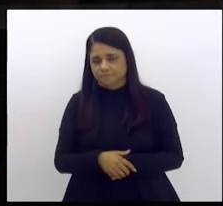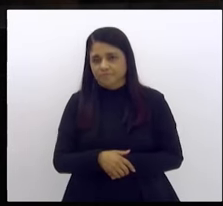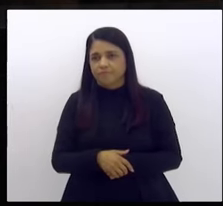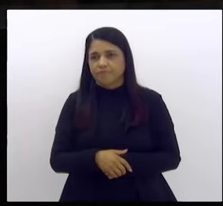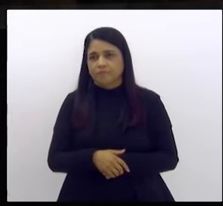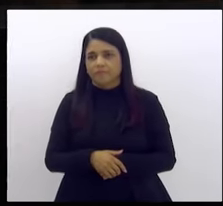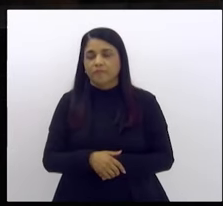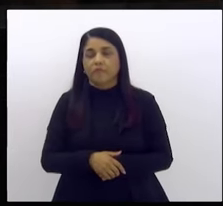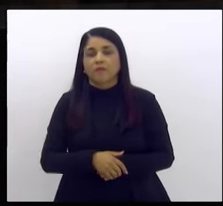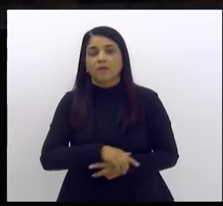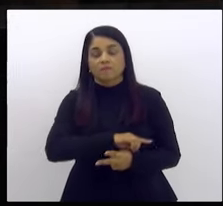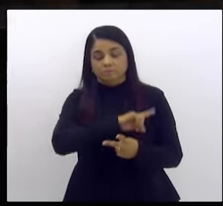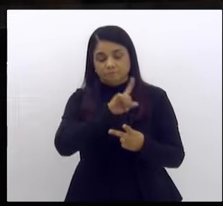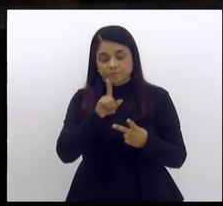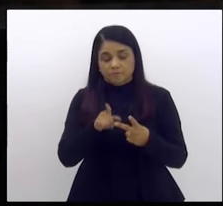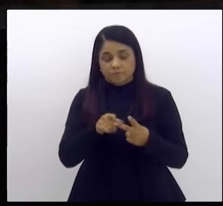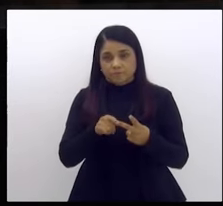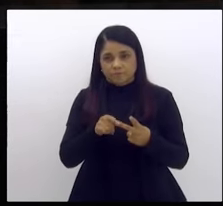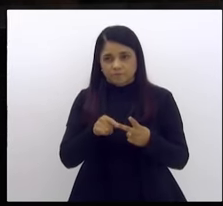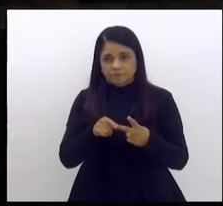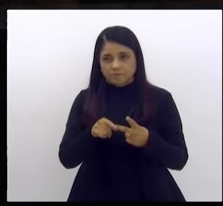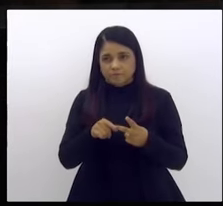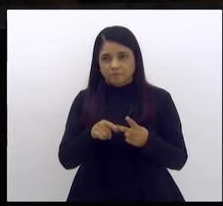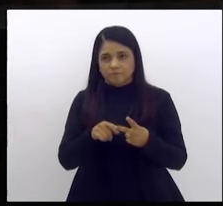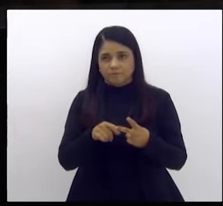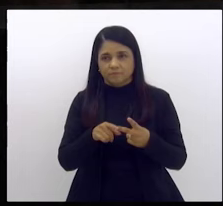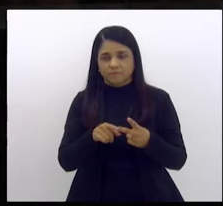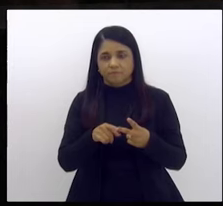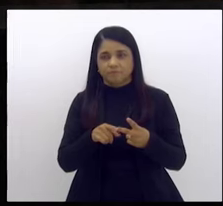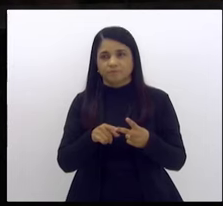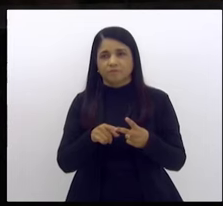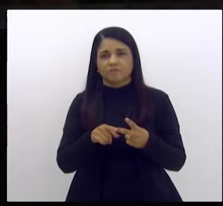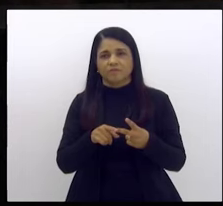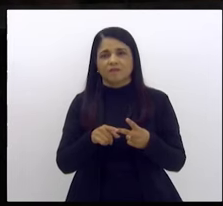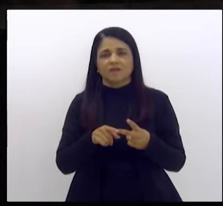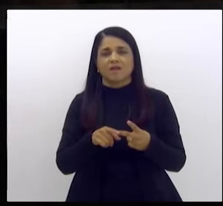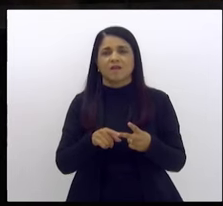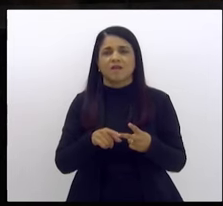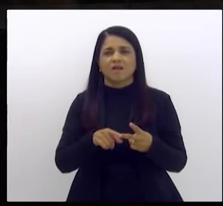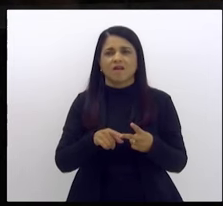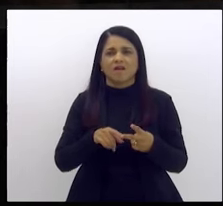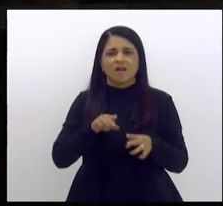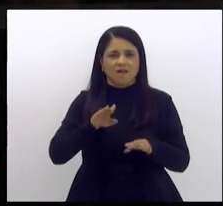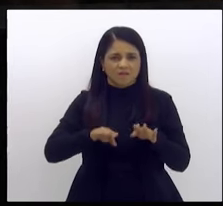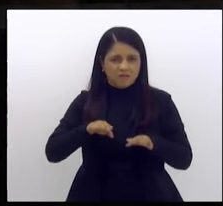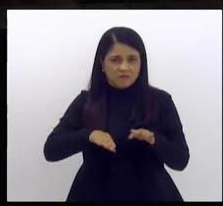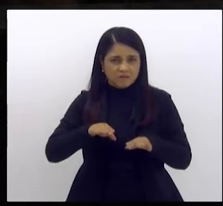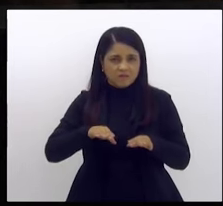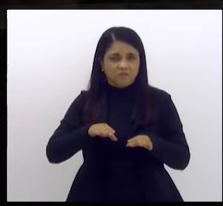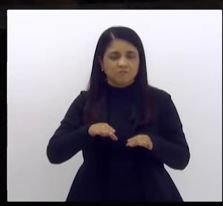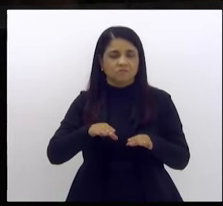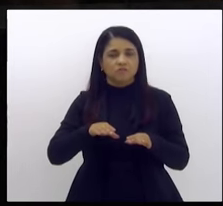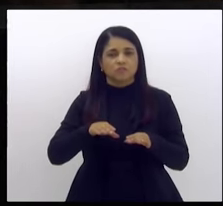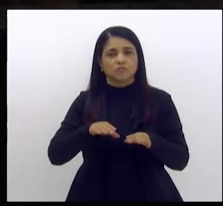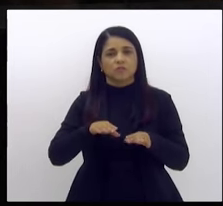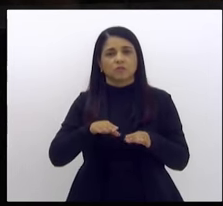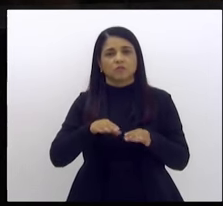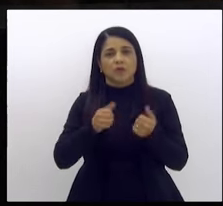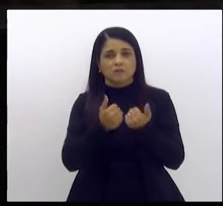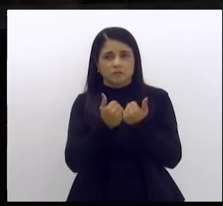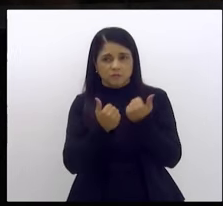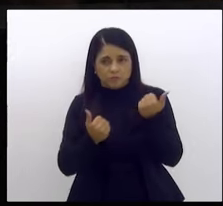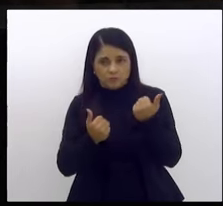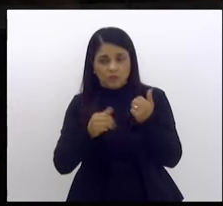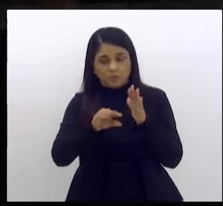E a segunda questão, muitas vezes, apesar de ter havido o curso para os assessores